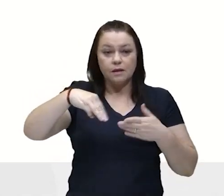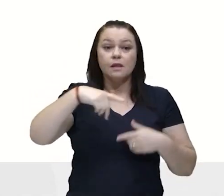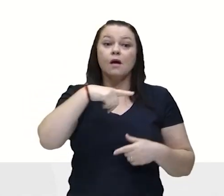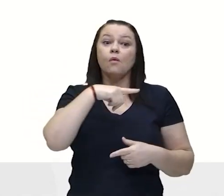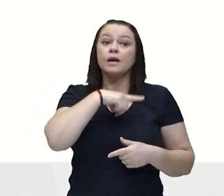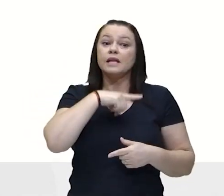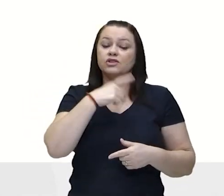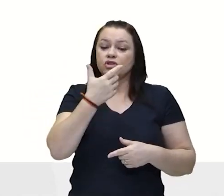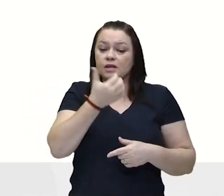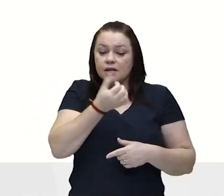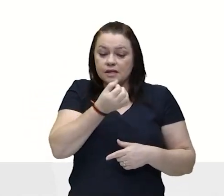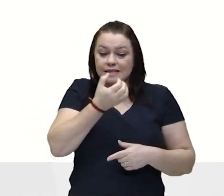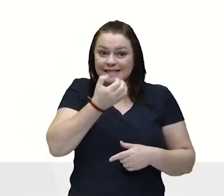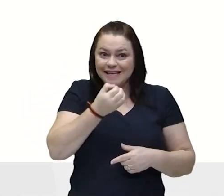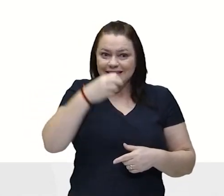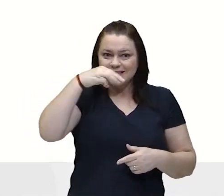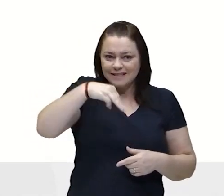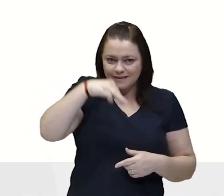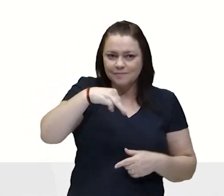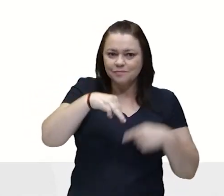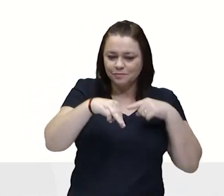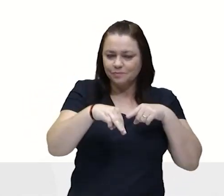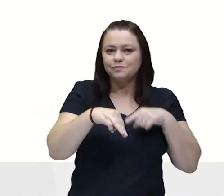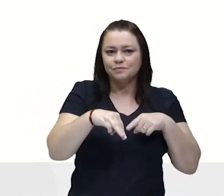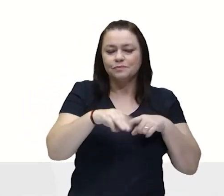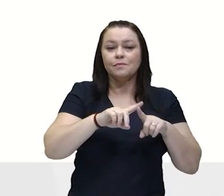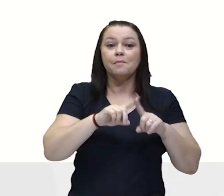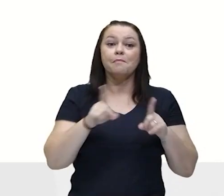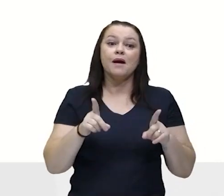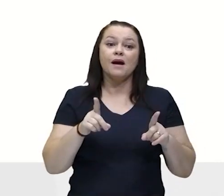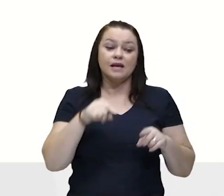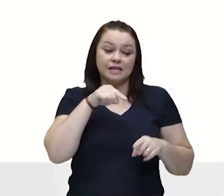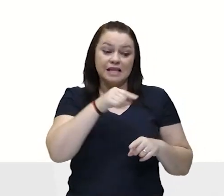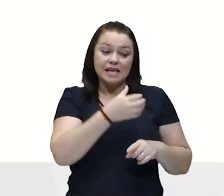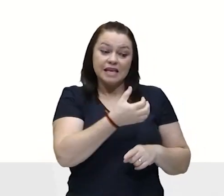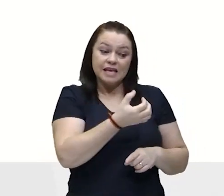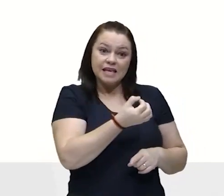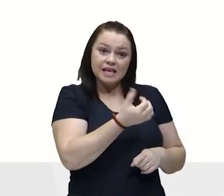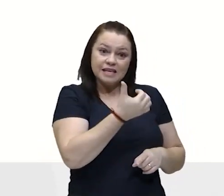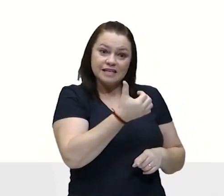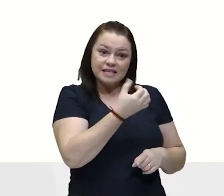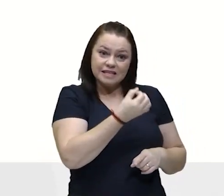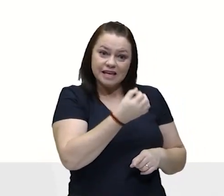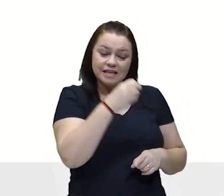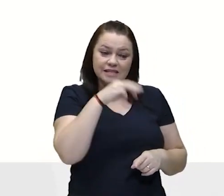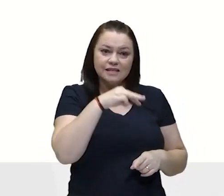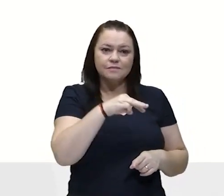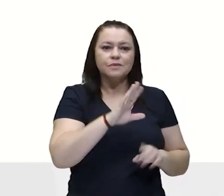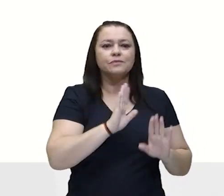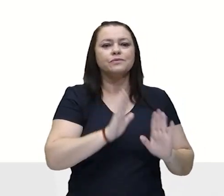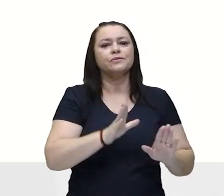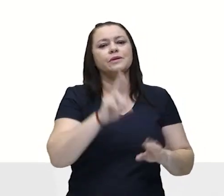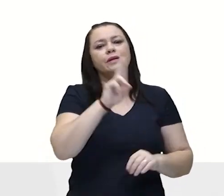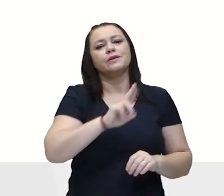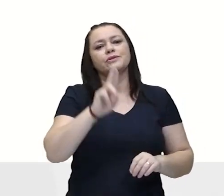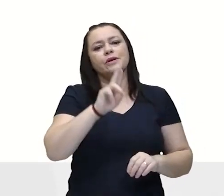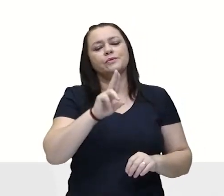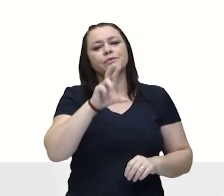60 minutos. Desses 60 minutos, ele já gastou o quê? 50